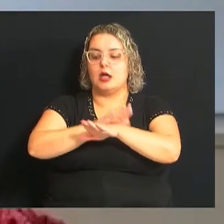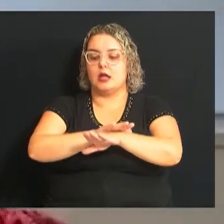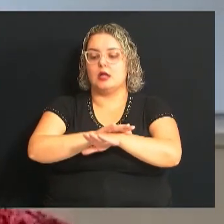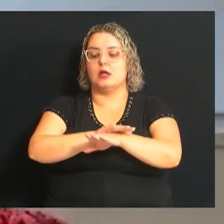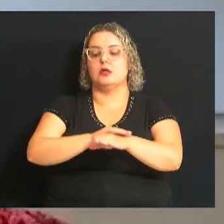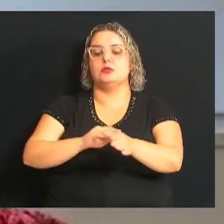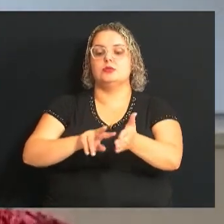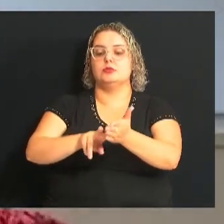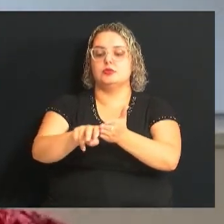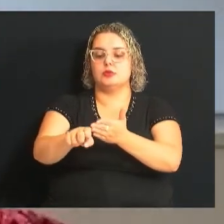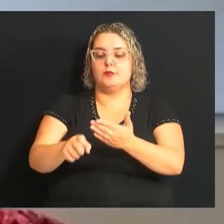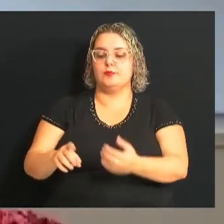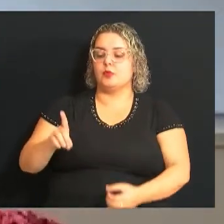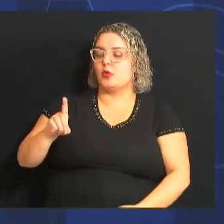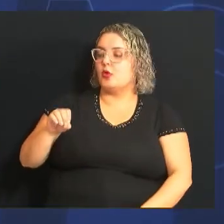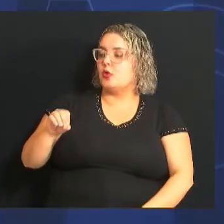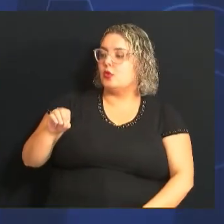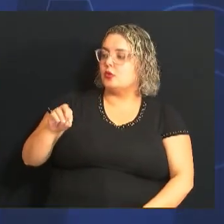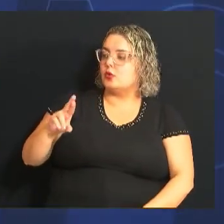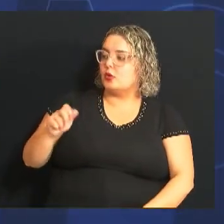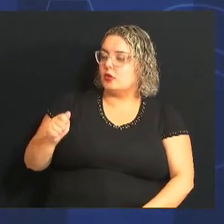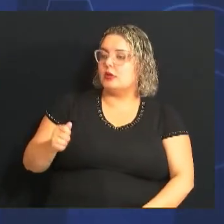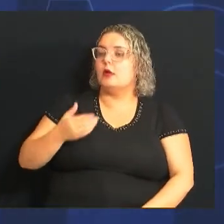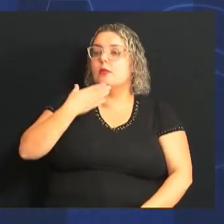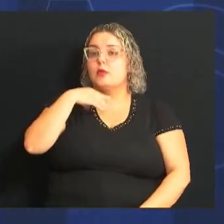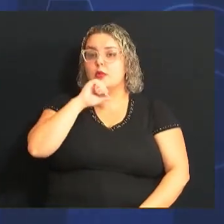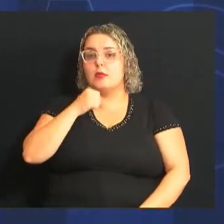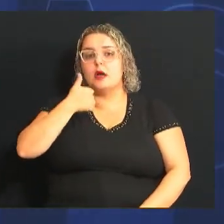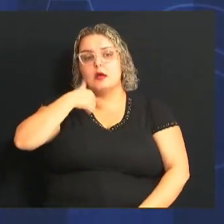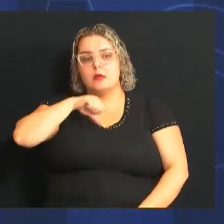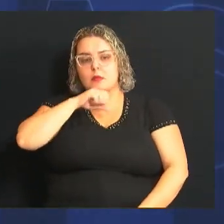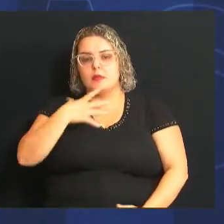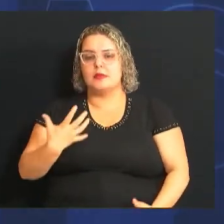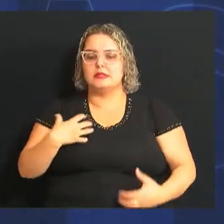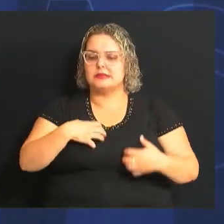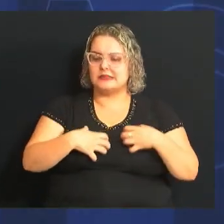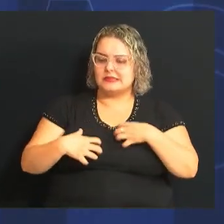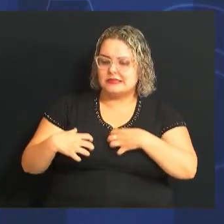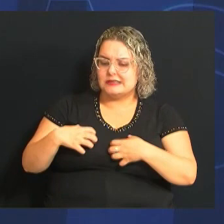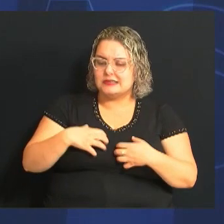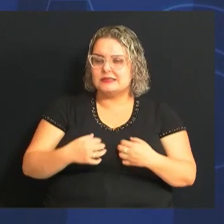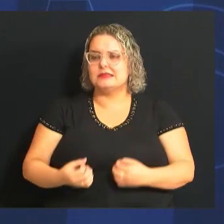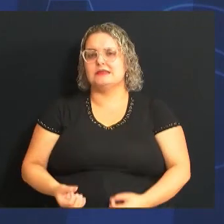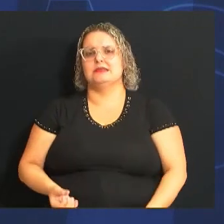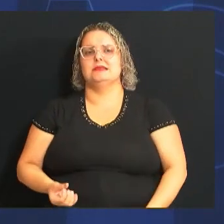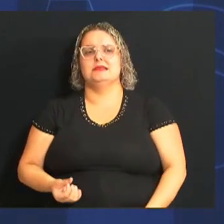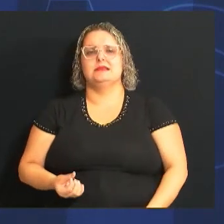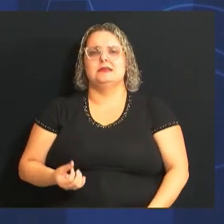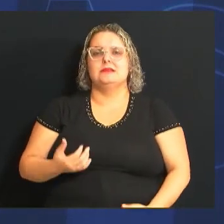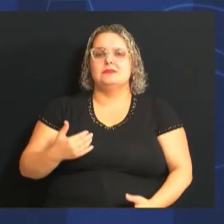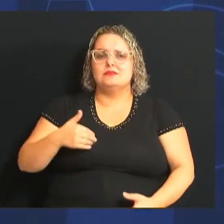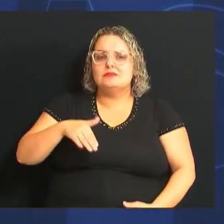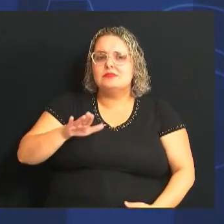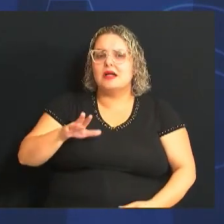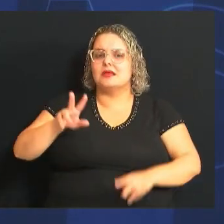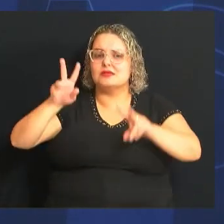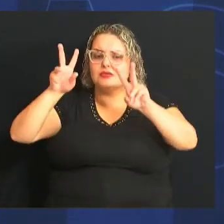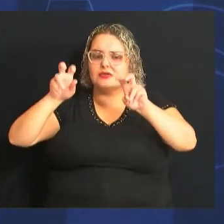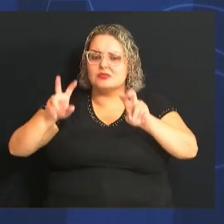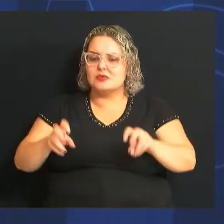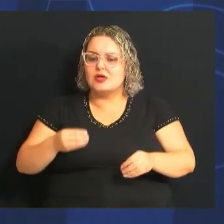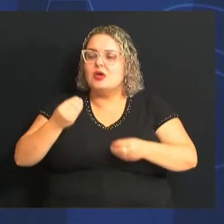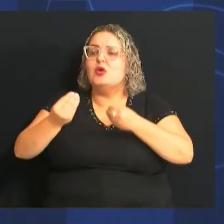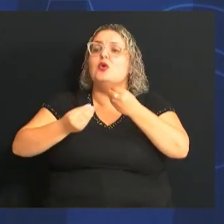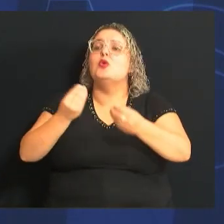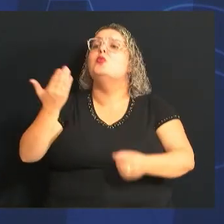diagnóstico. Dora, para o pai e para a mãe que às vezes está incomodado, está se inteirando mais sobre este assunto, como